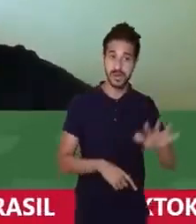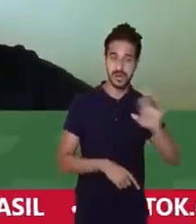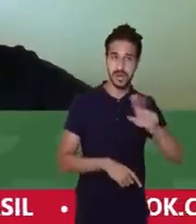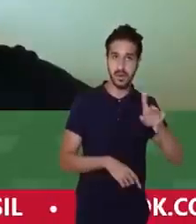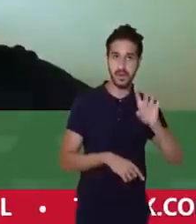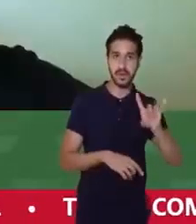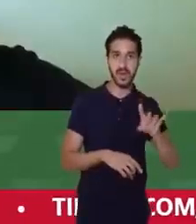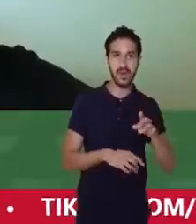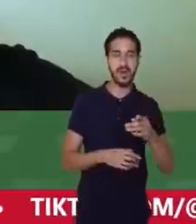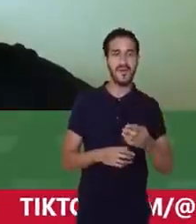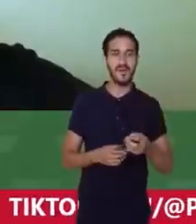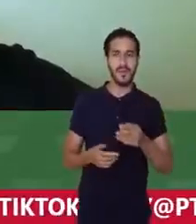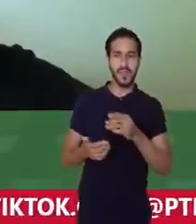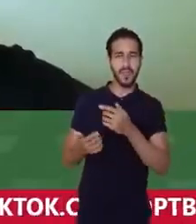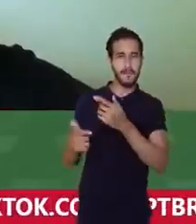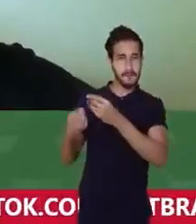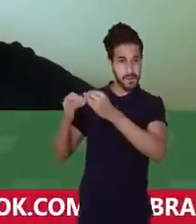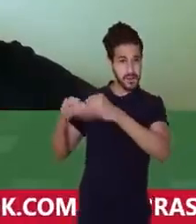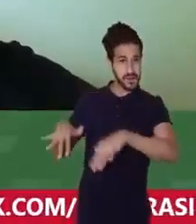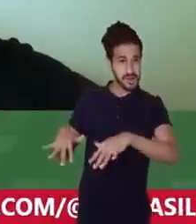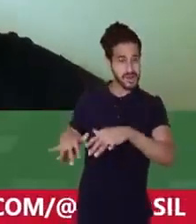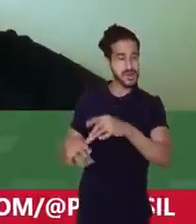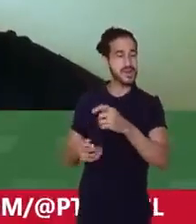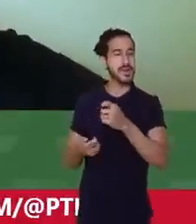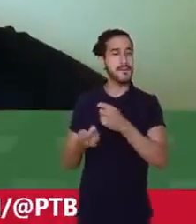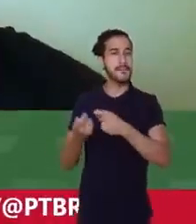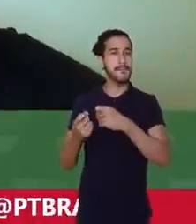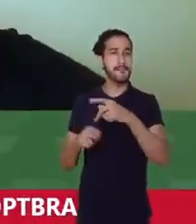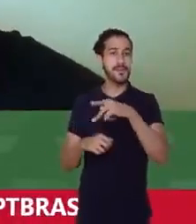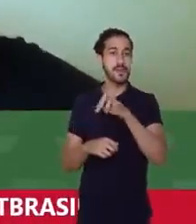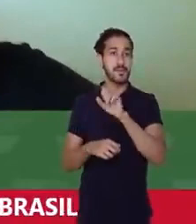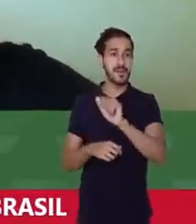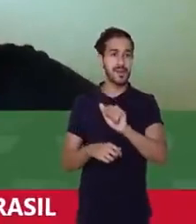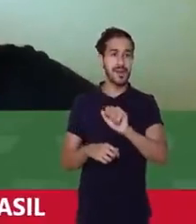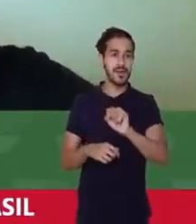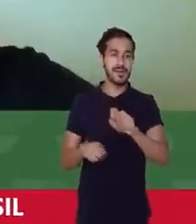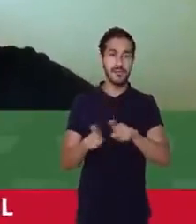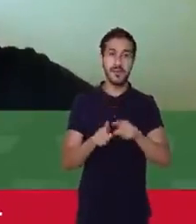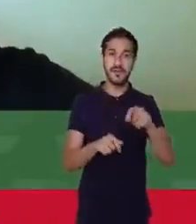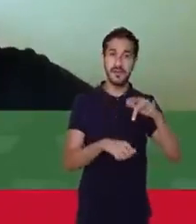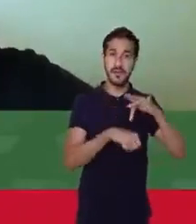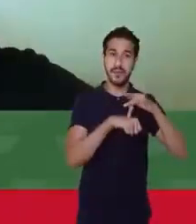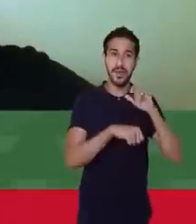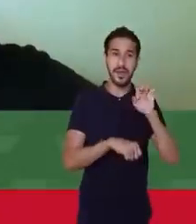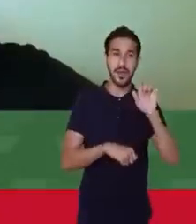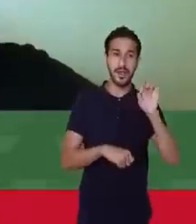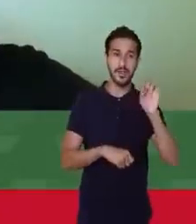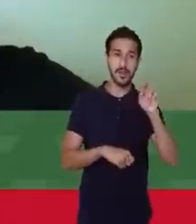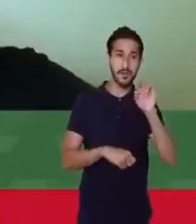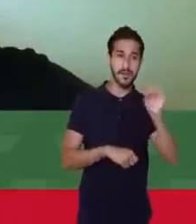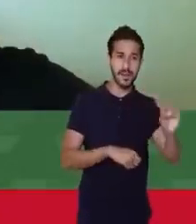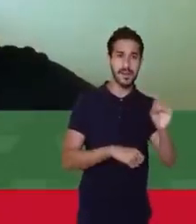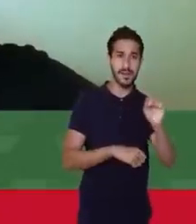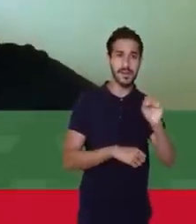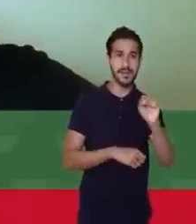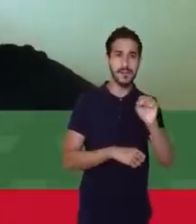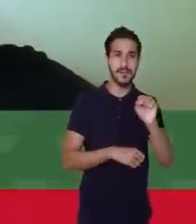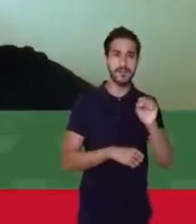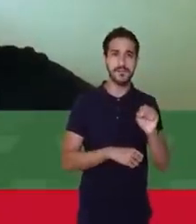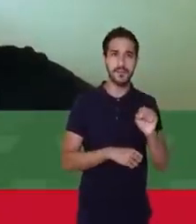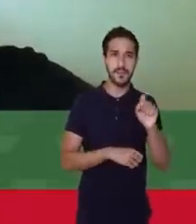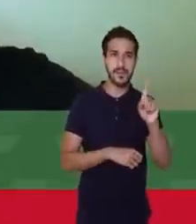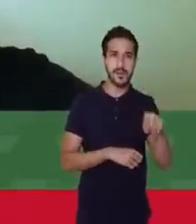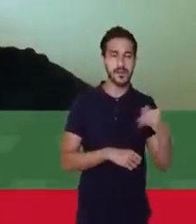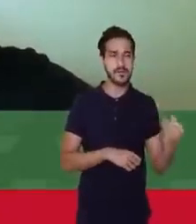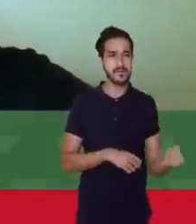só esquarteja a Petrobras, como fizeram esse absurdo com a Eletrobras, e a Eletrobras